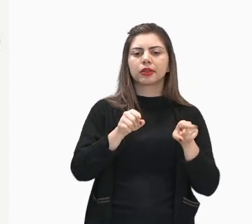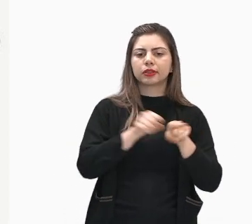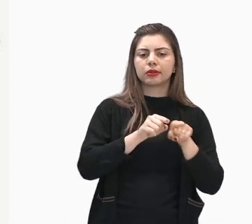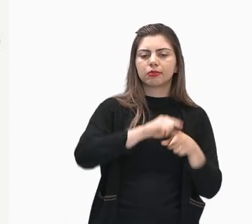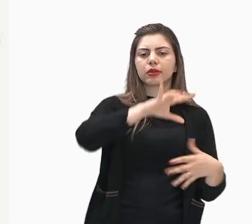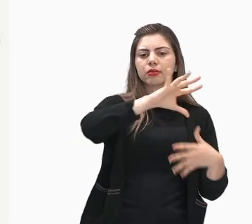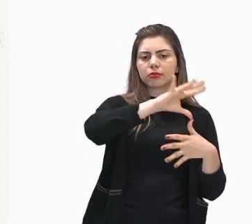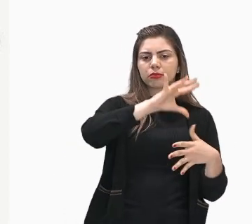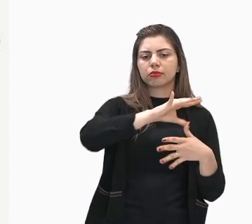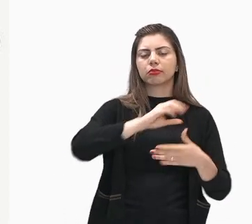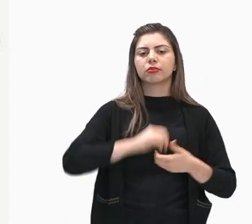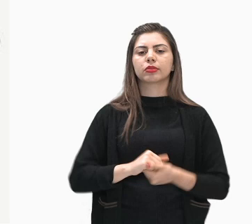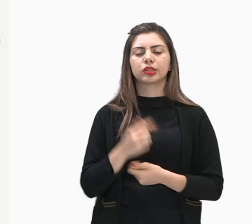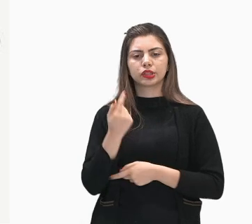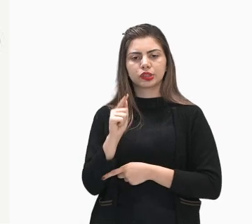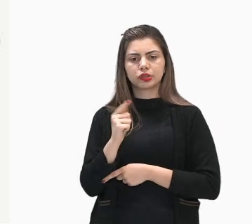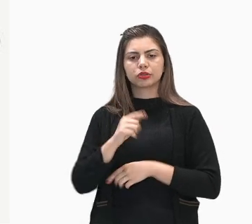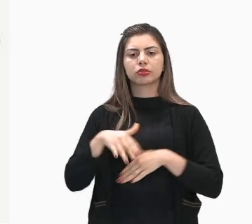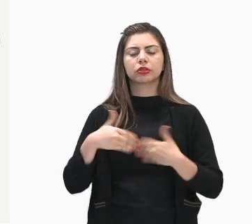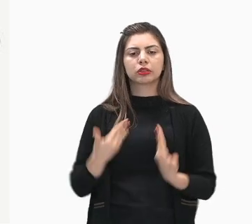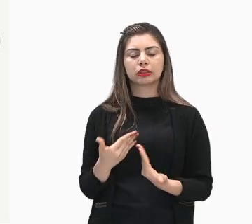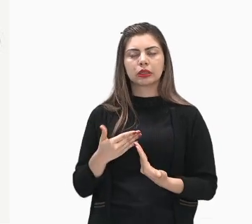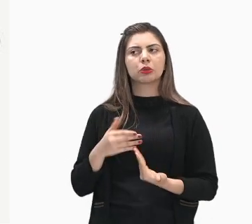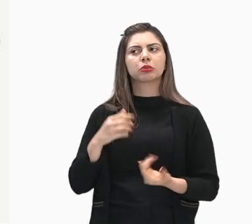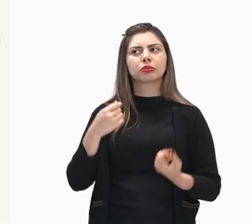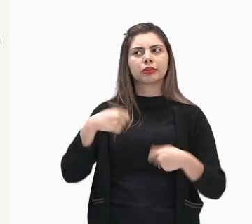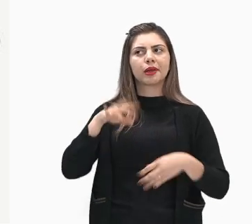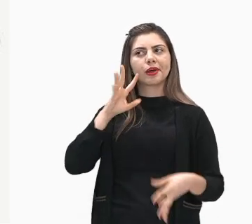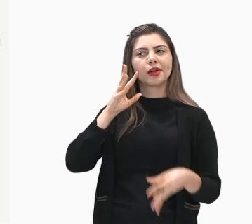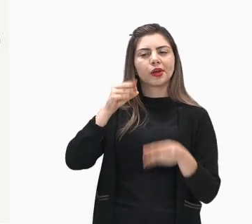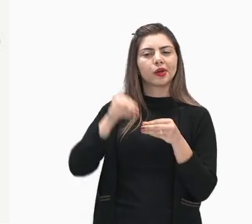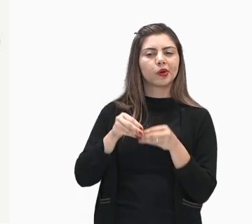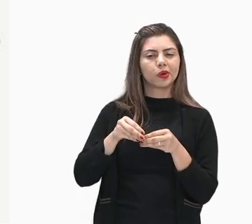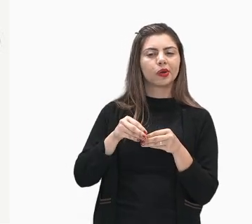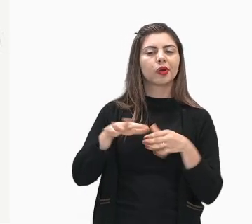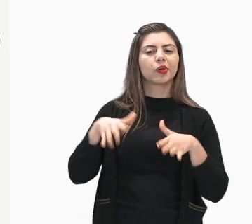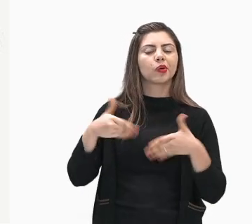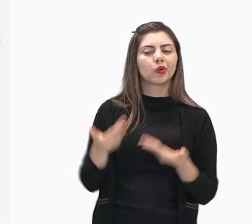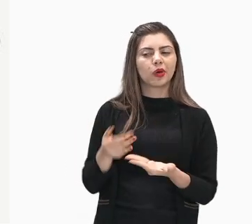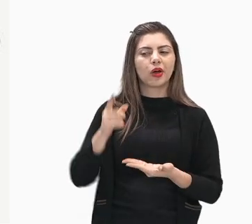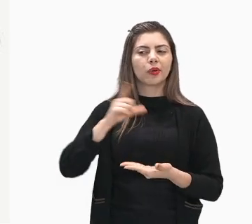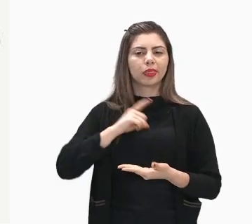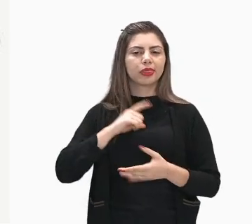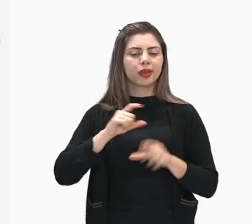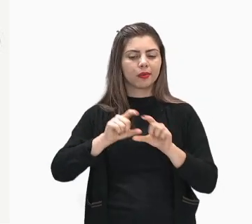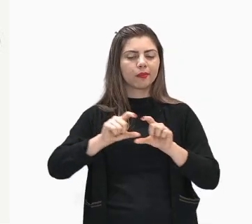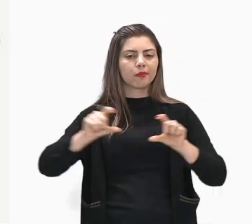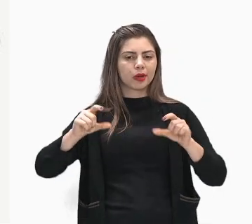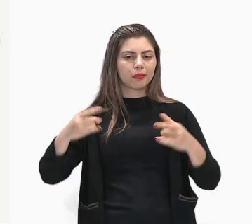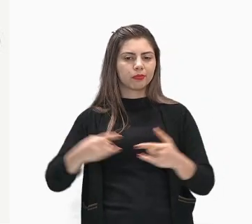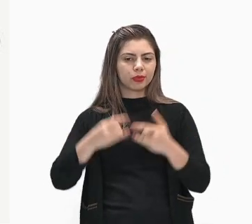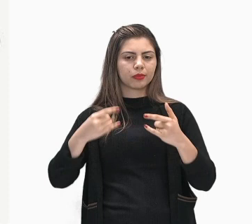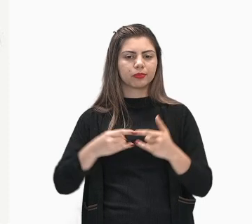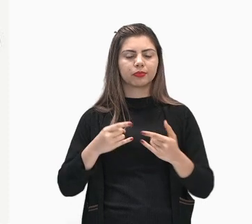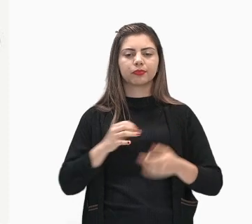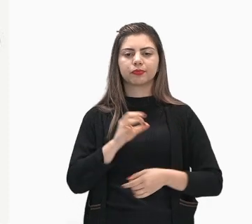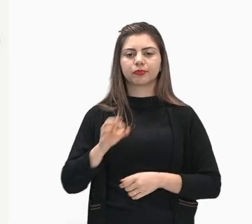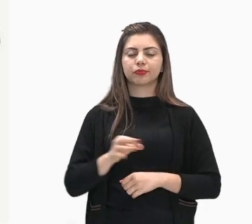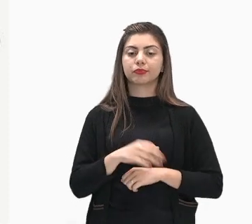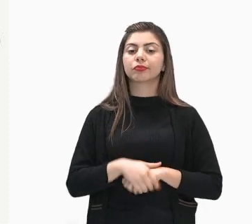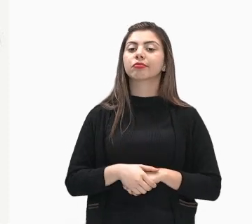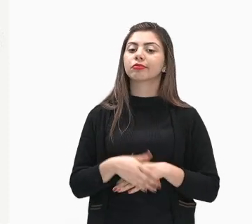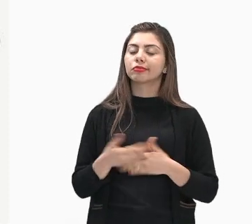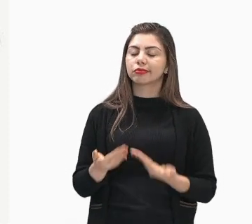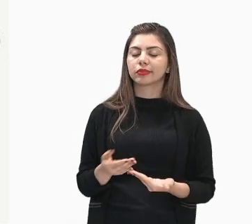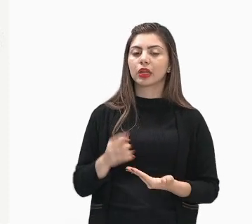geográfico. E aí eu determino qual é os polos do ímã. Tá certo, pessoal? É dessa maneira,